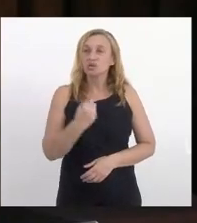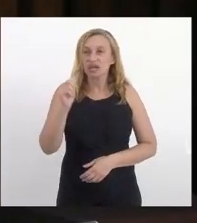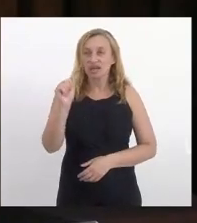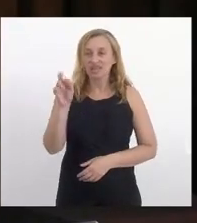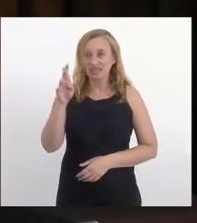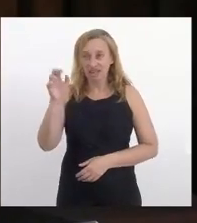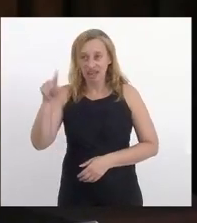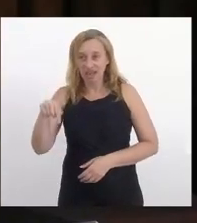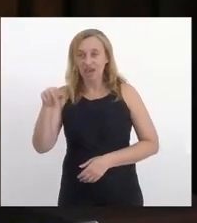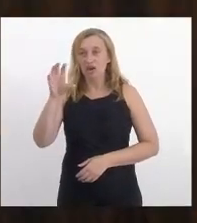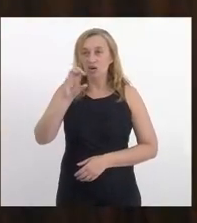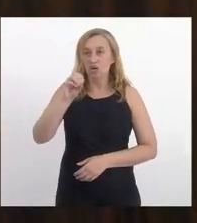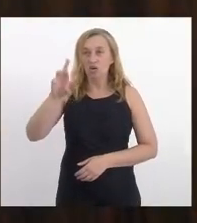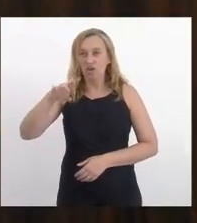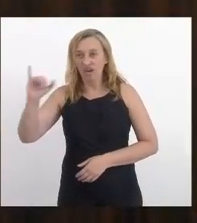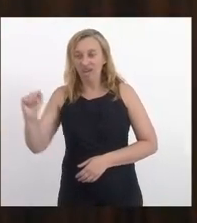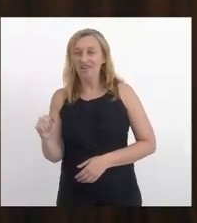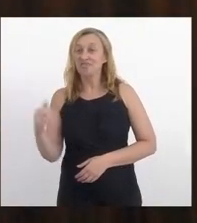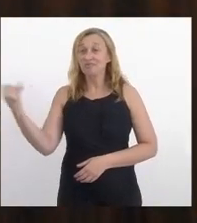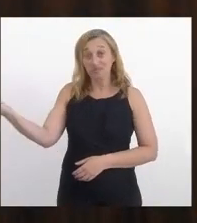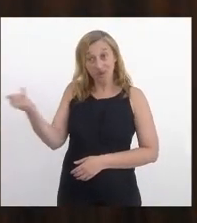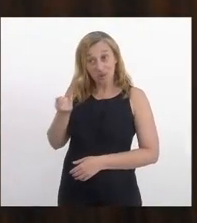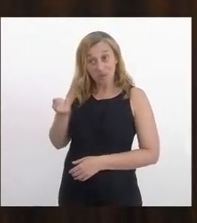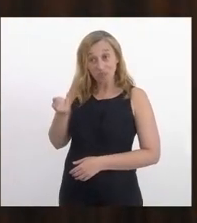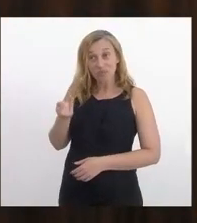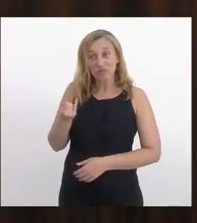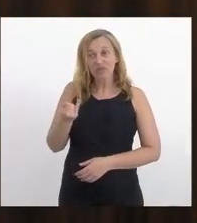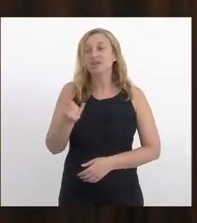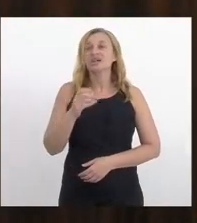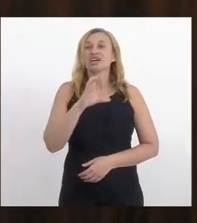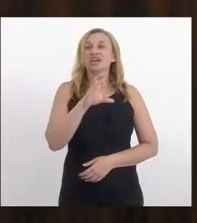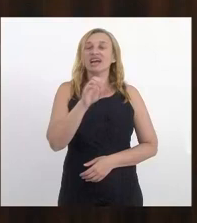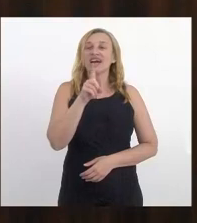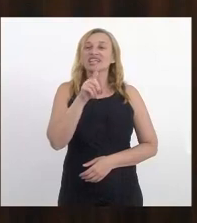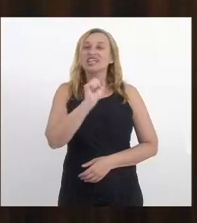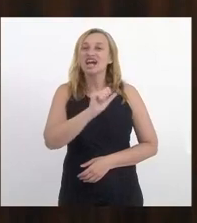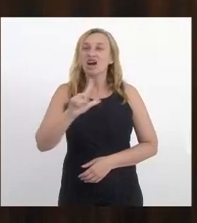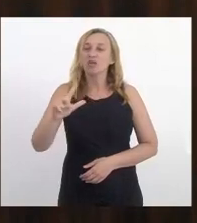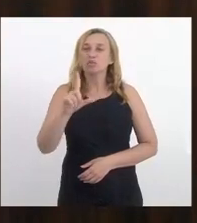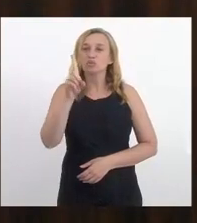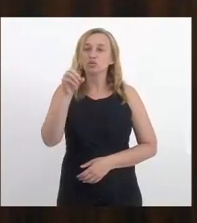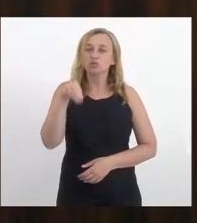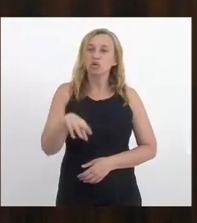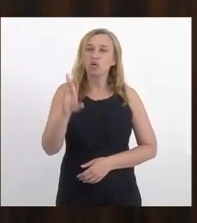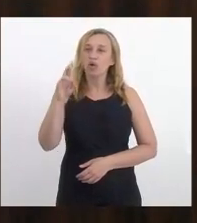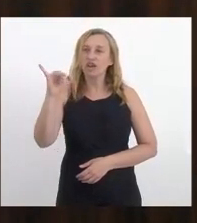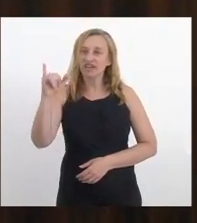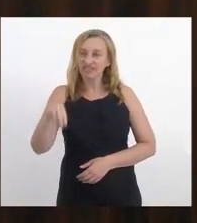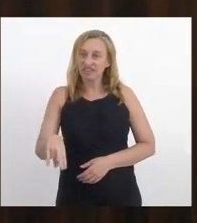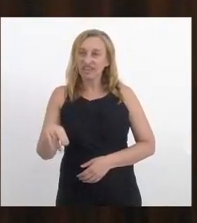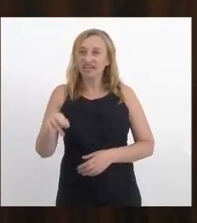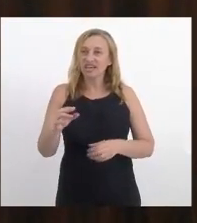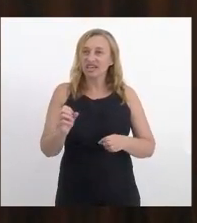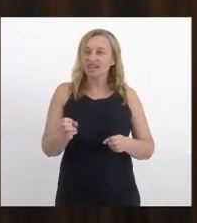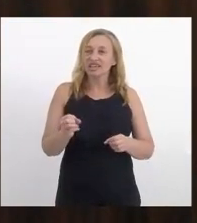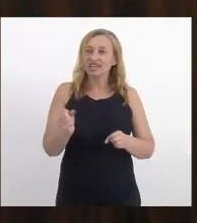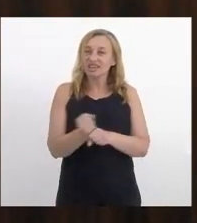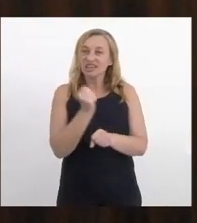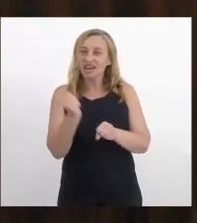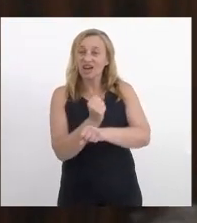Correia disse que o cardeal Dom Arani era um construtor de